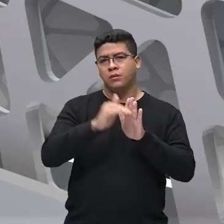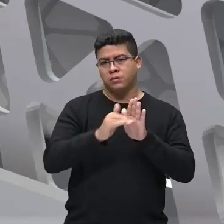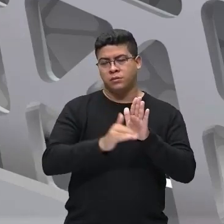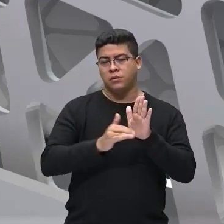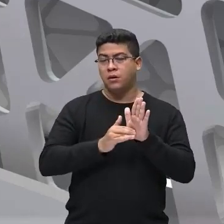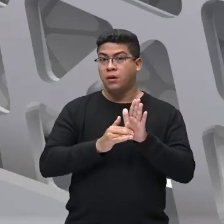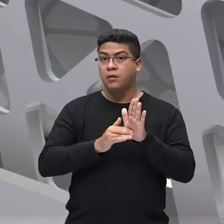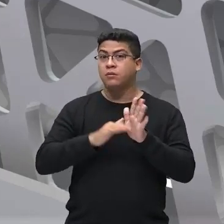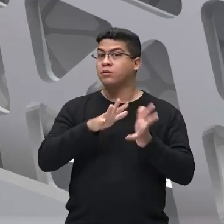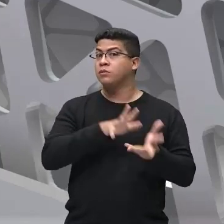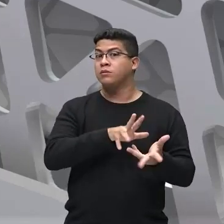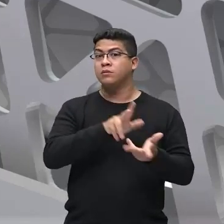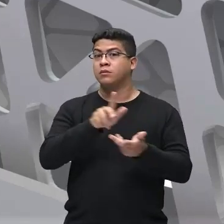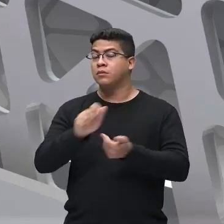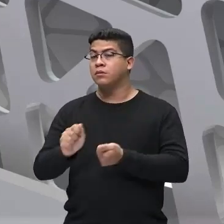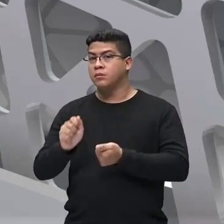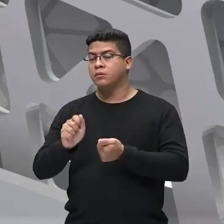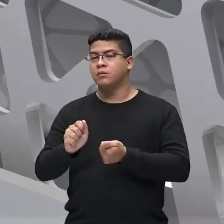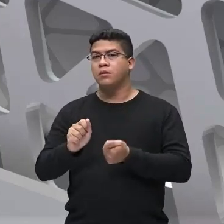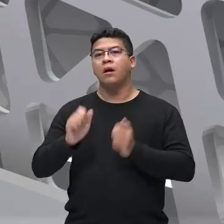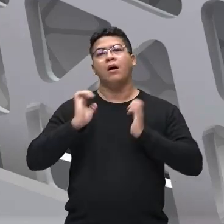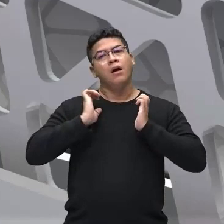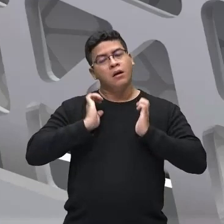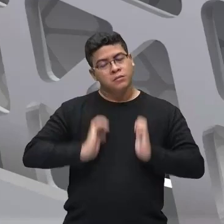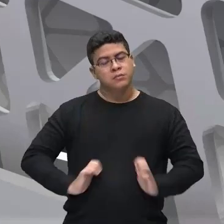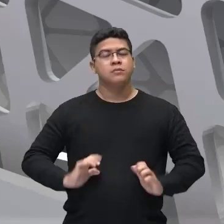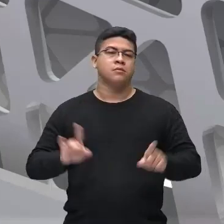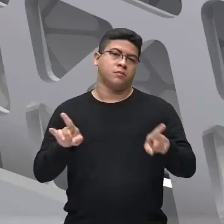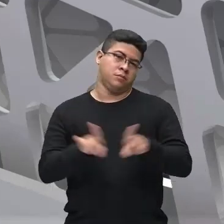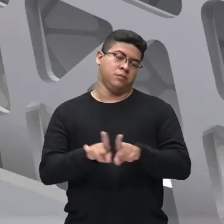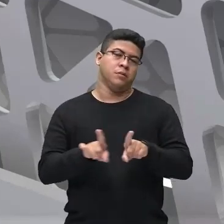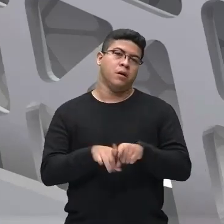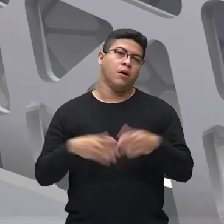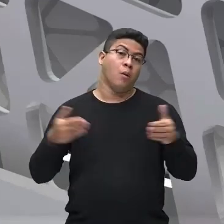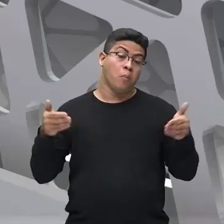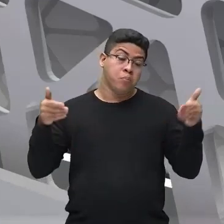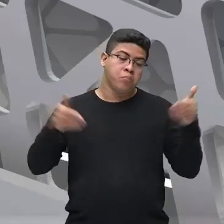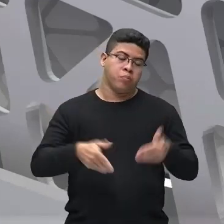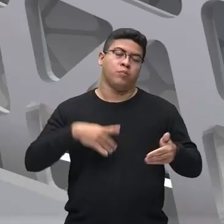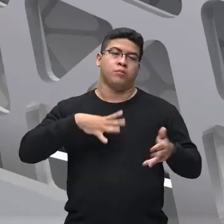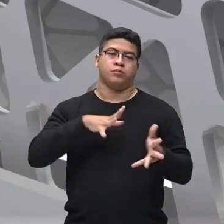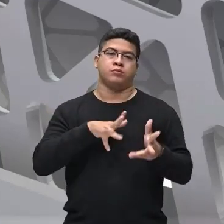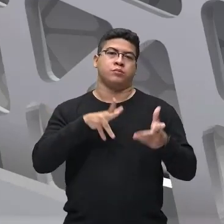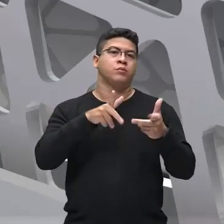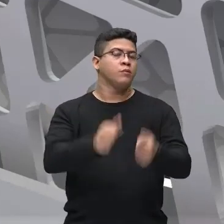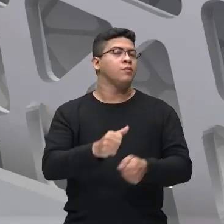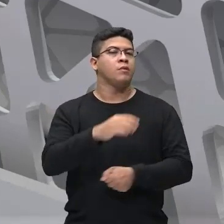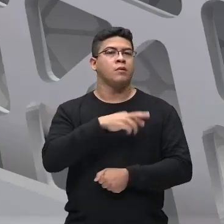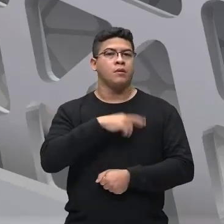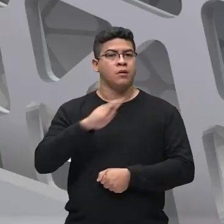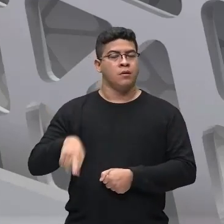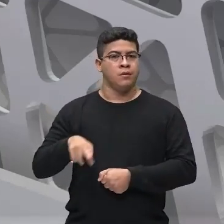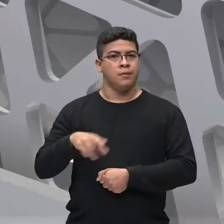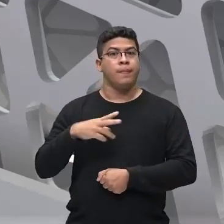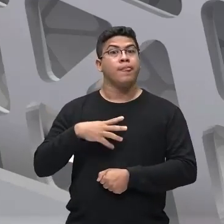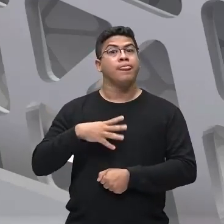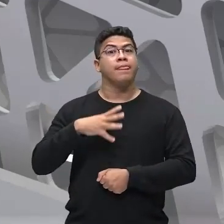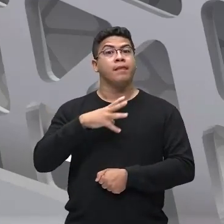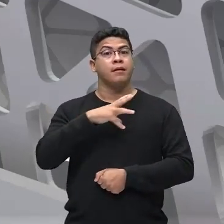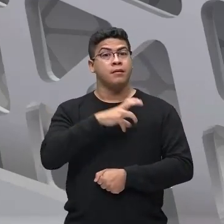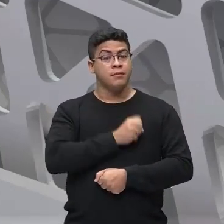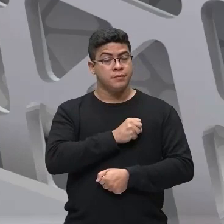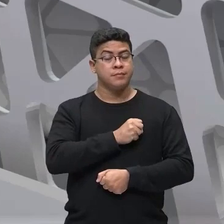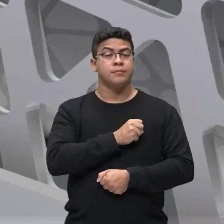os princípios universais daquela doutrina que se encontram em todas as religiões, como o amor,